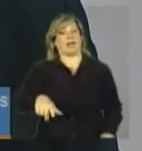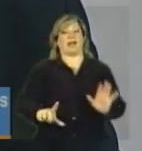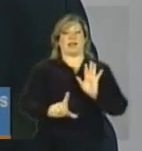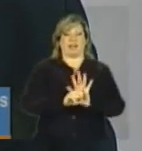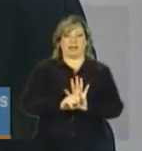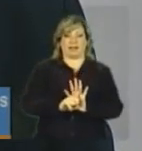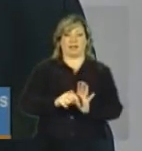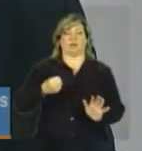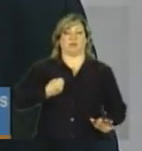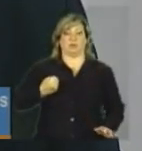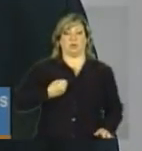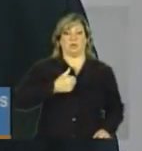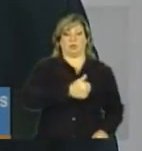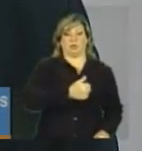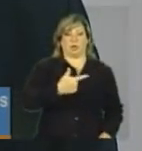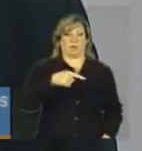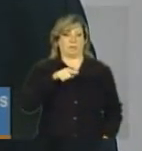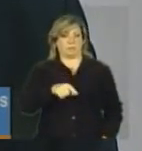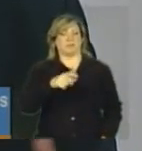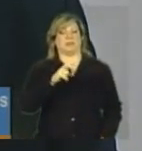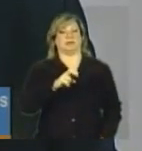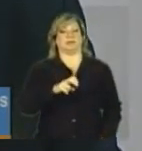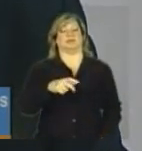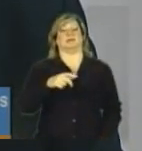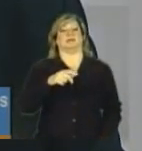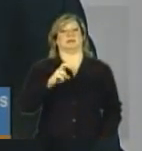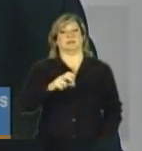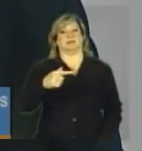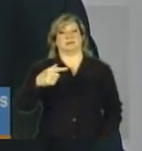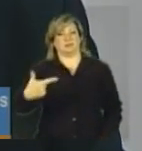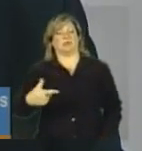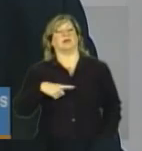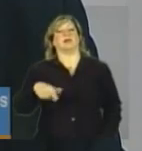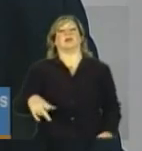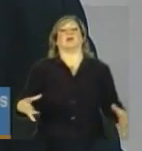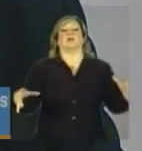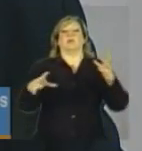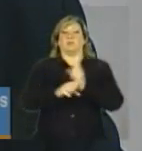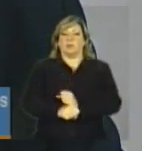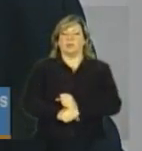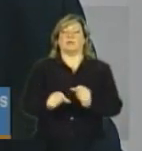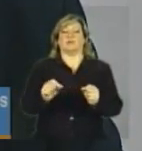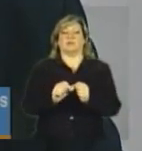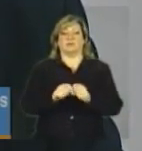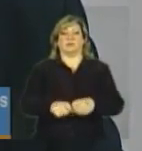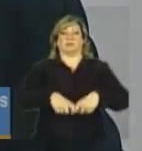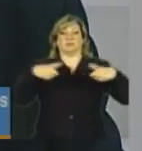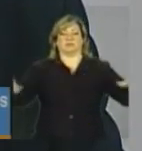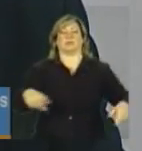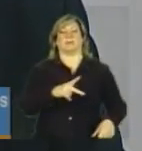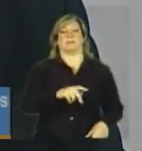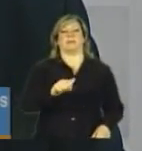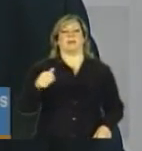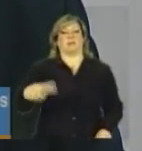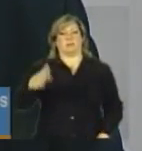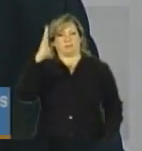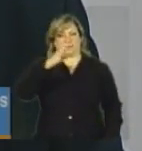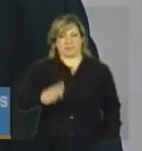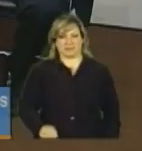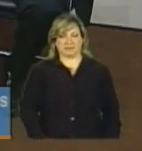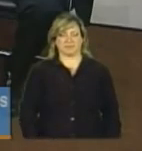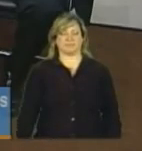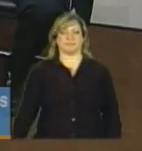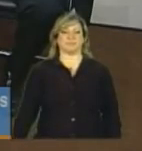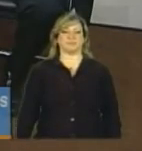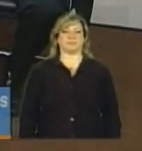que nós desejamos, né, mudar e ampliar profundamente a ação do PA no Brasil. Secretária, mas